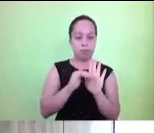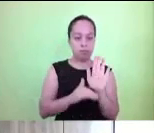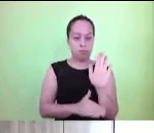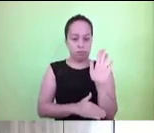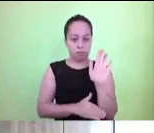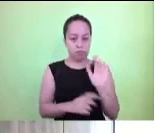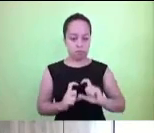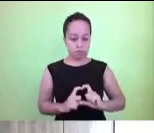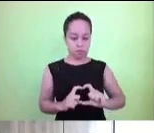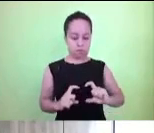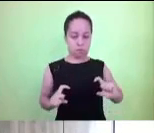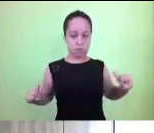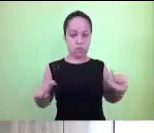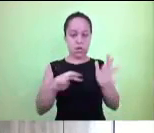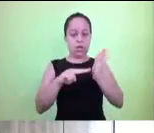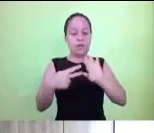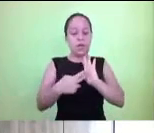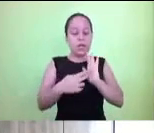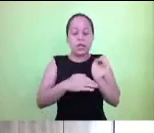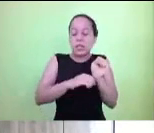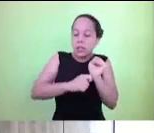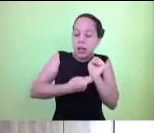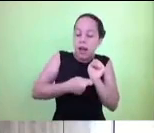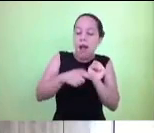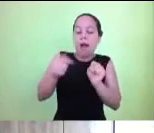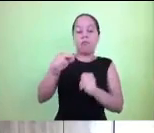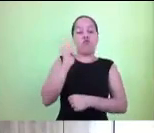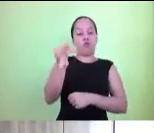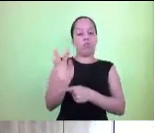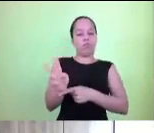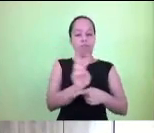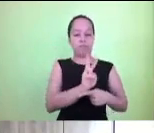É o número da semente para a conferência.